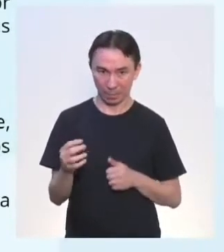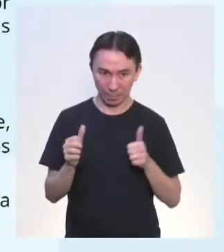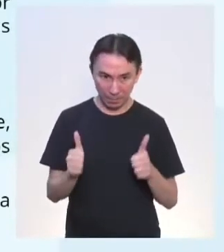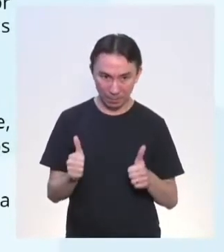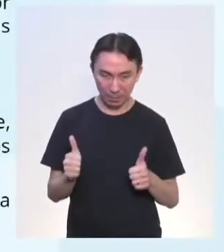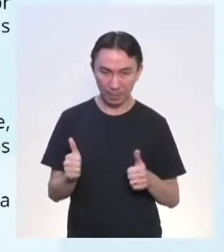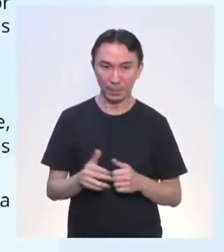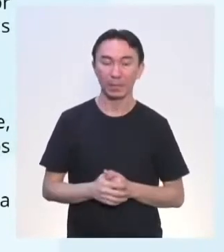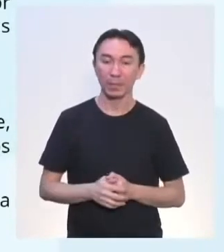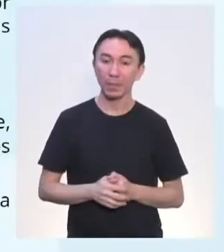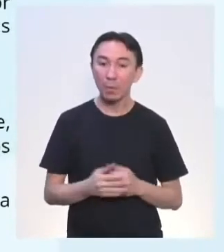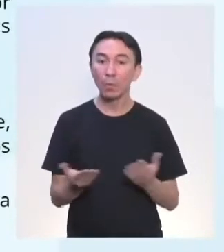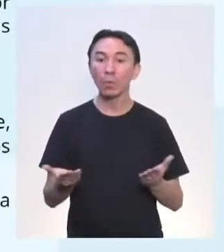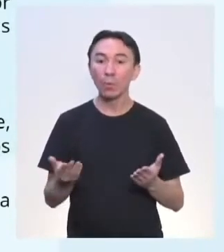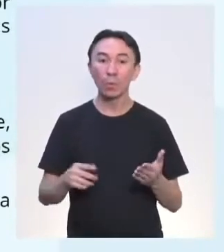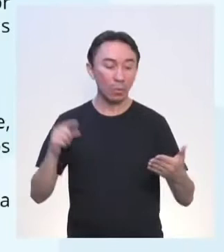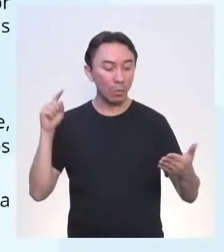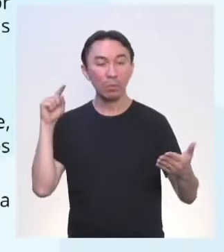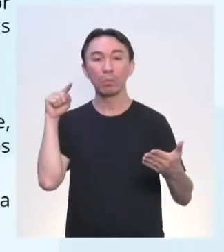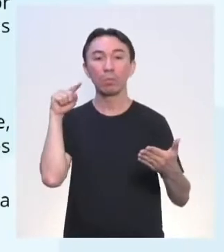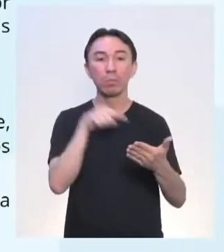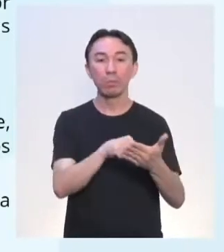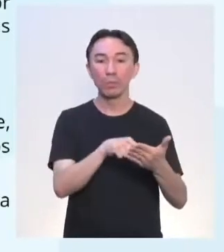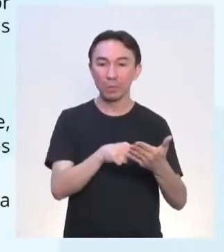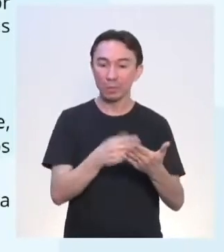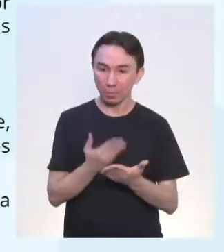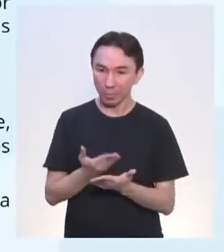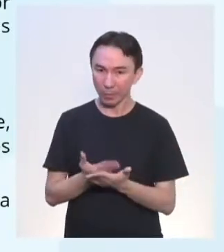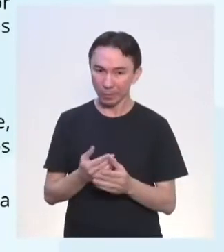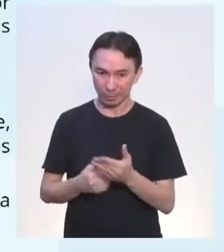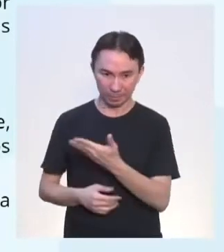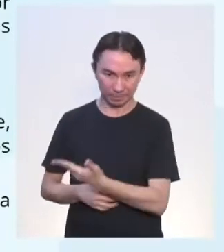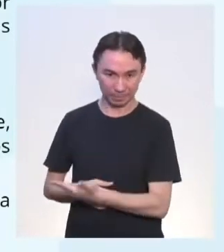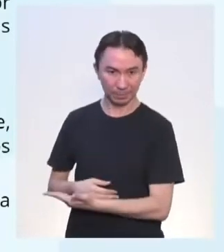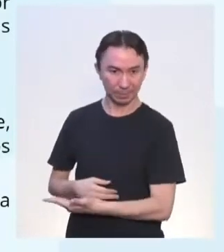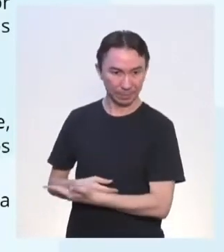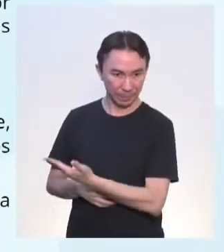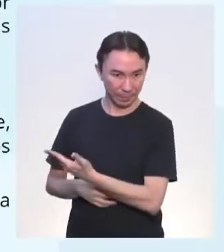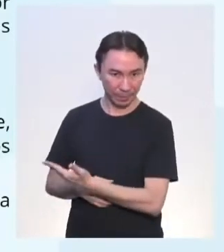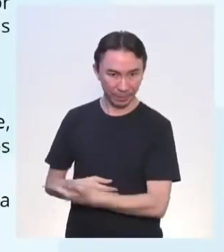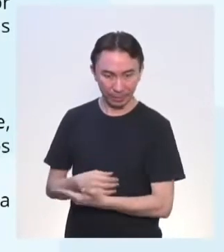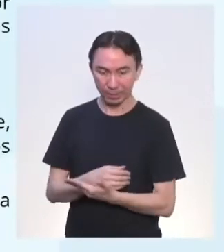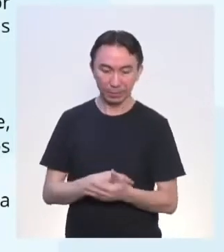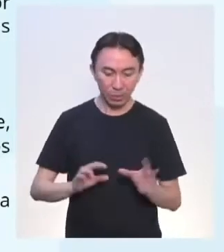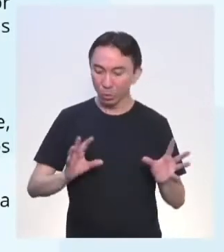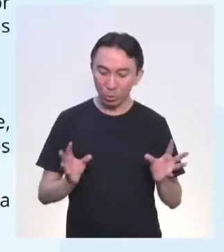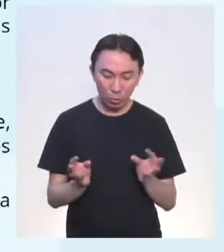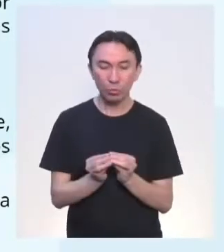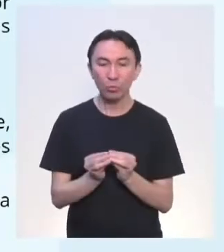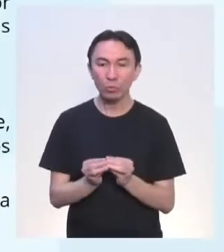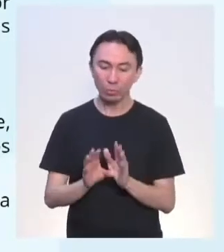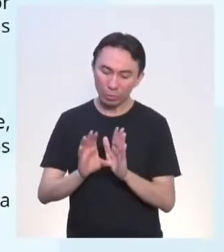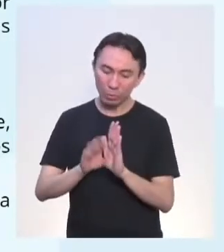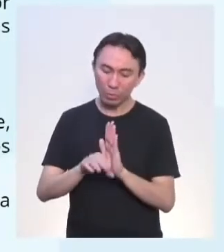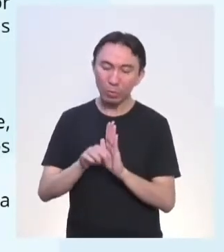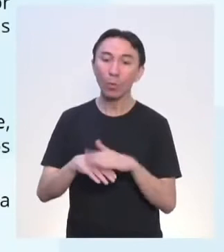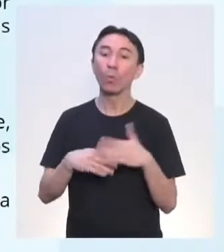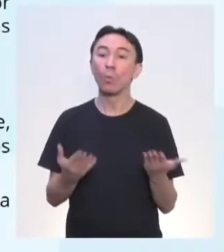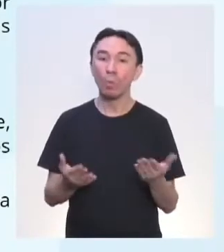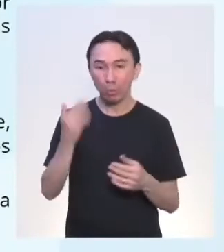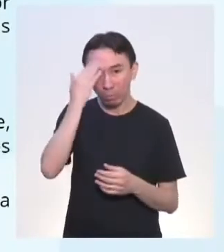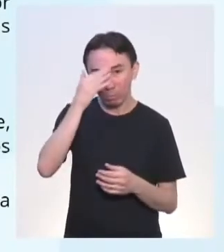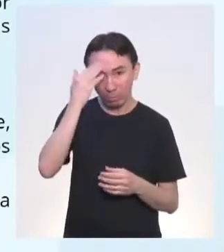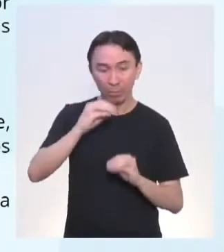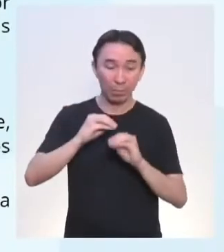EF69LP34. Objetivos da nossa aula: compreender o conceito de resumo, sua finalidade, características